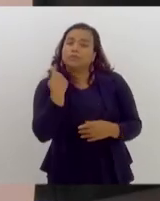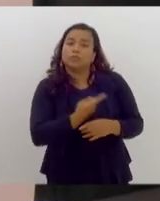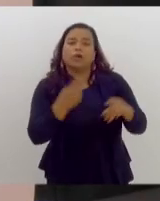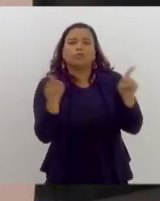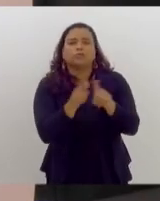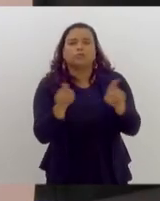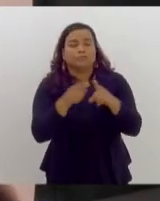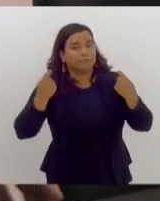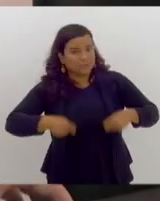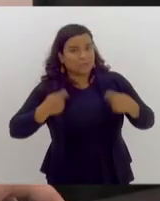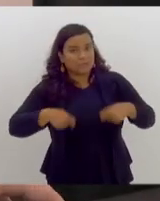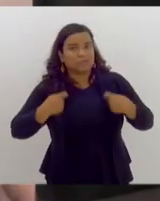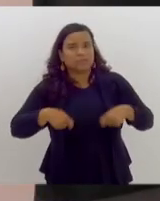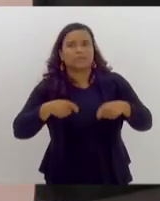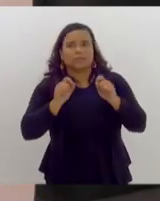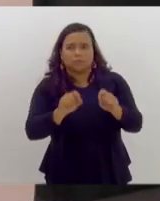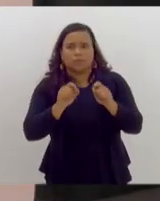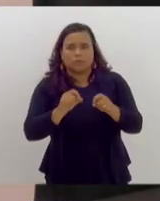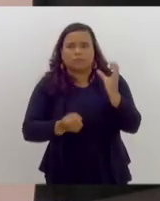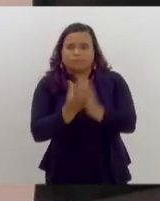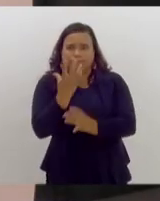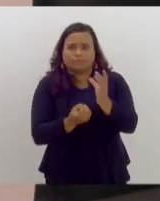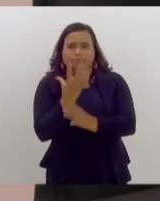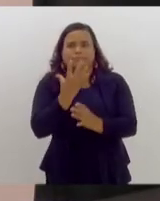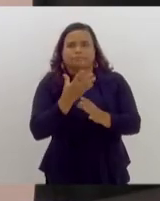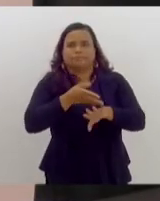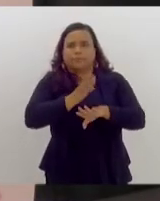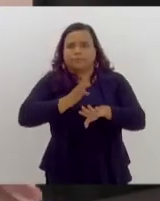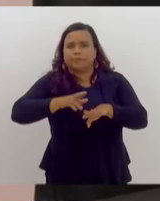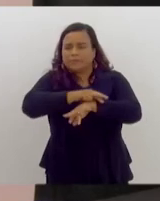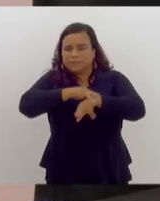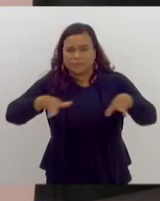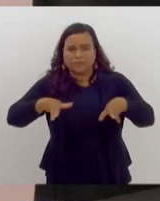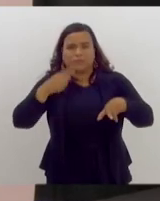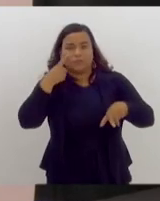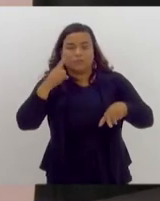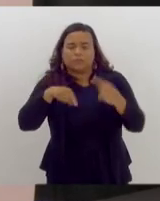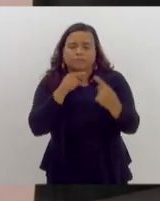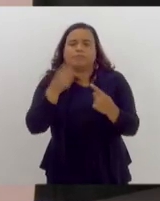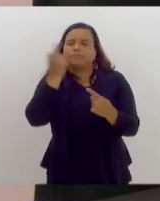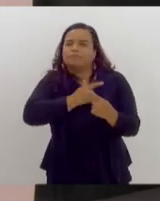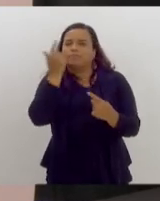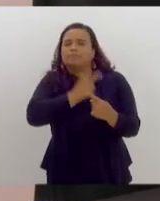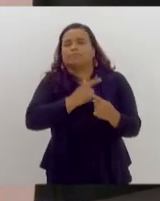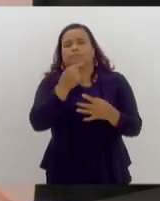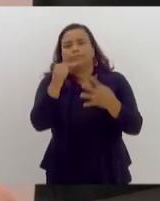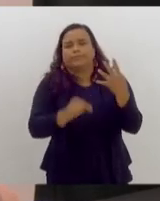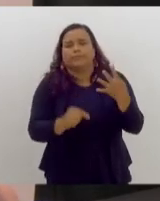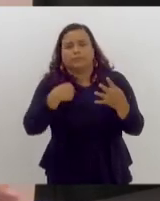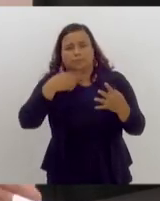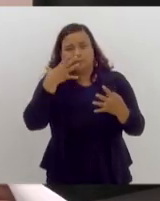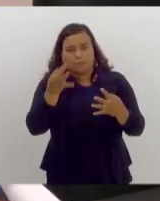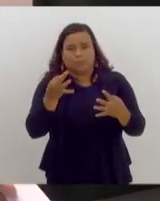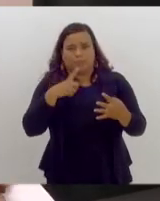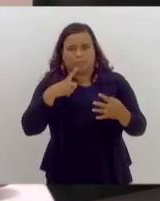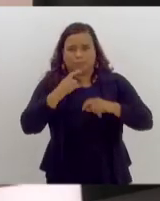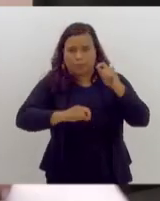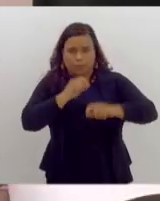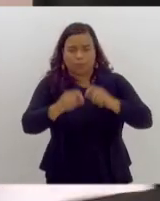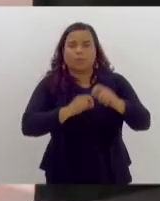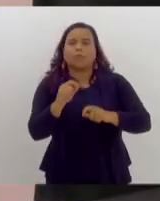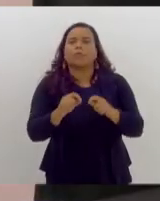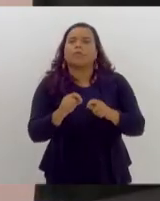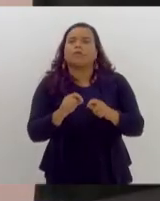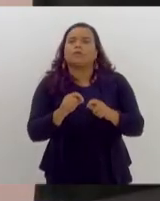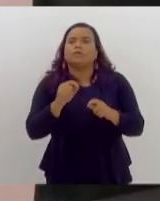precisa construir caminhos para que elas sejam alcançadas. Eu vou fazer uma observação, por exemplo, com relação à educação infantil, onde